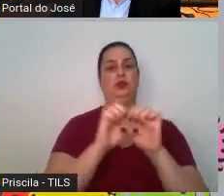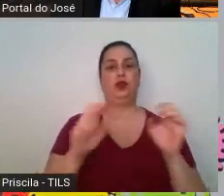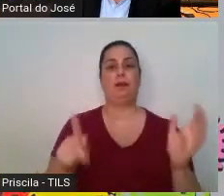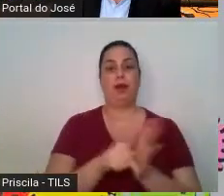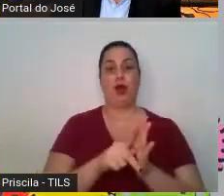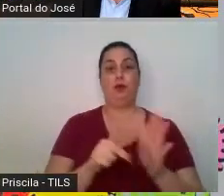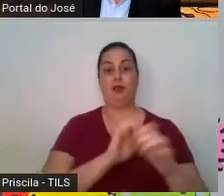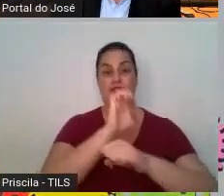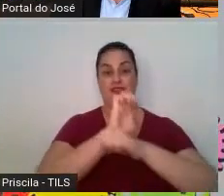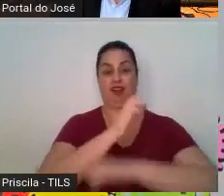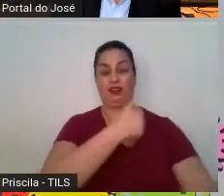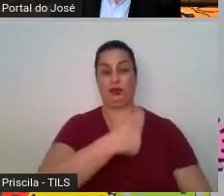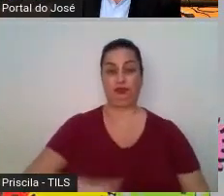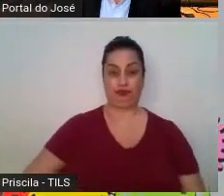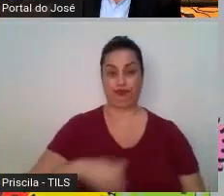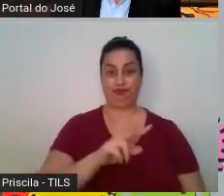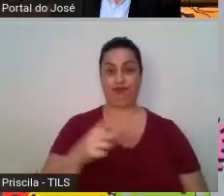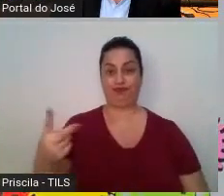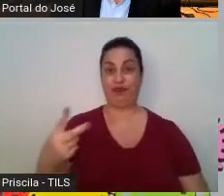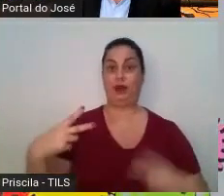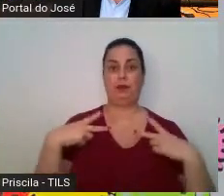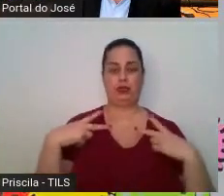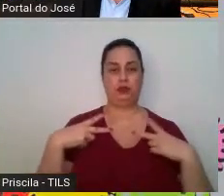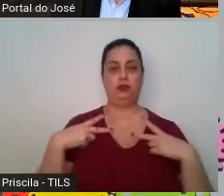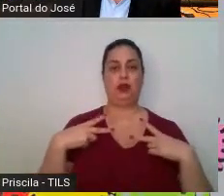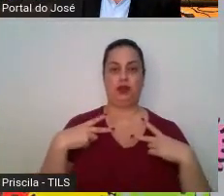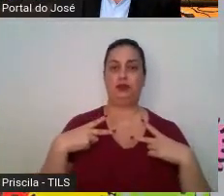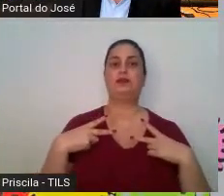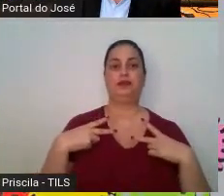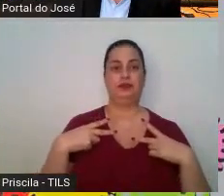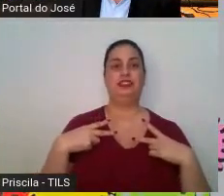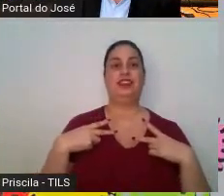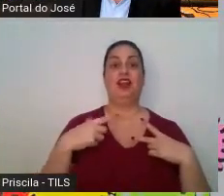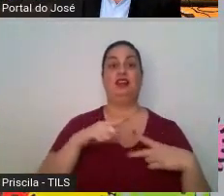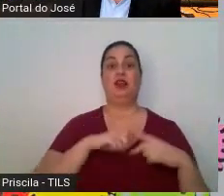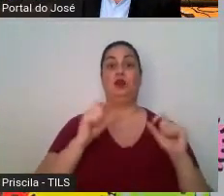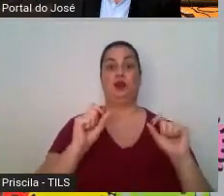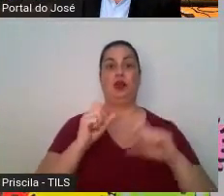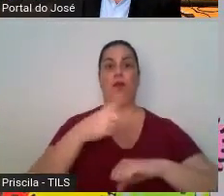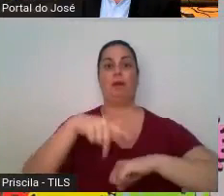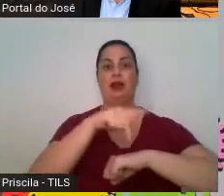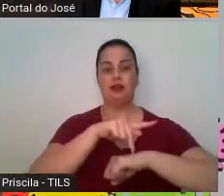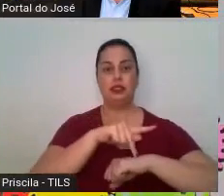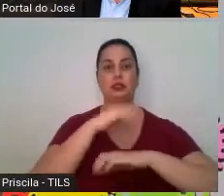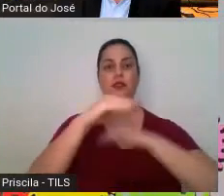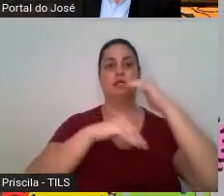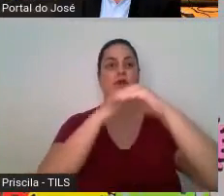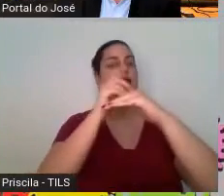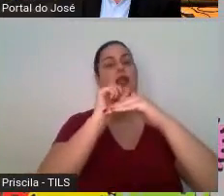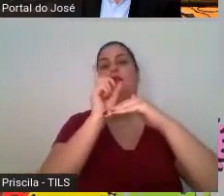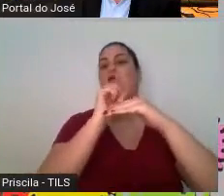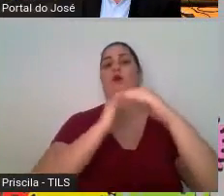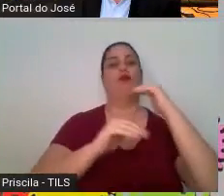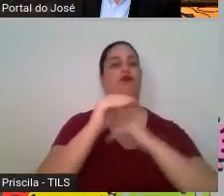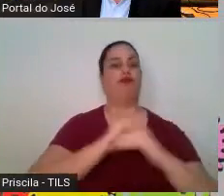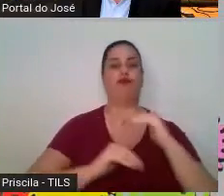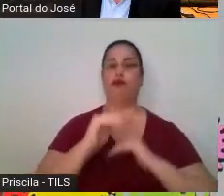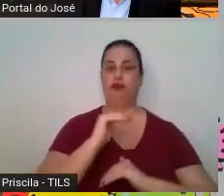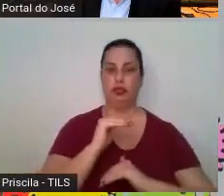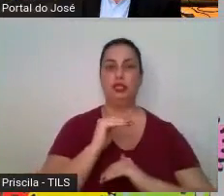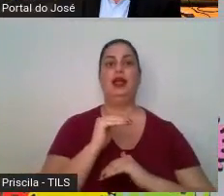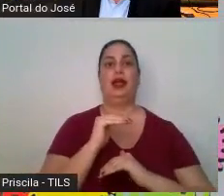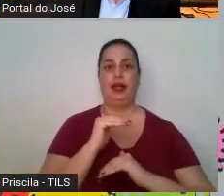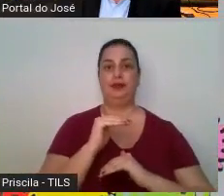e retrocesso na organização da administração pública, trazendo de volta